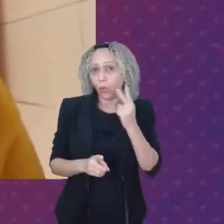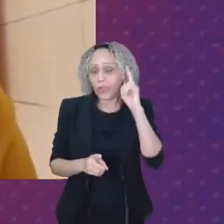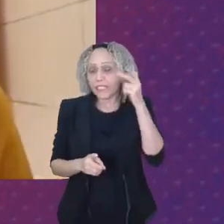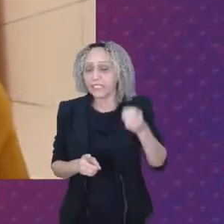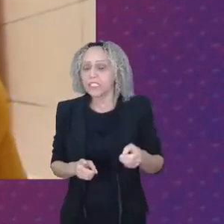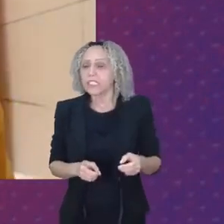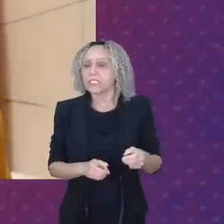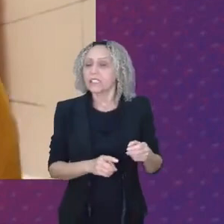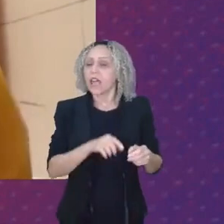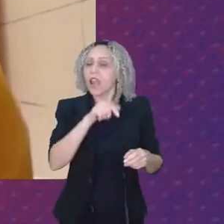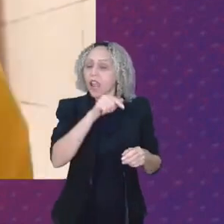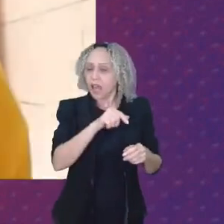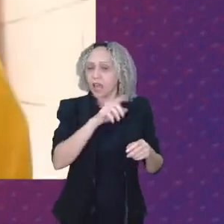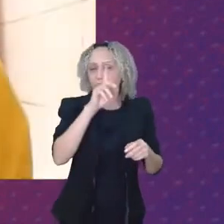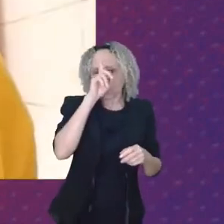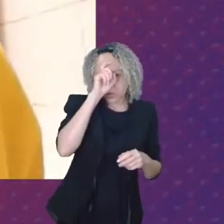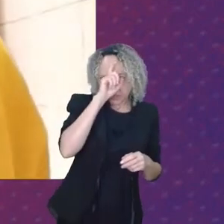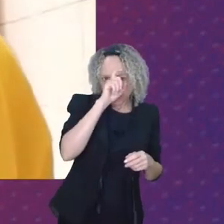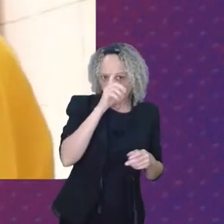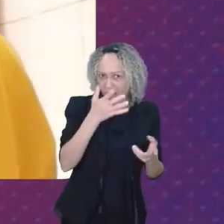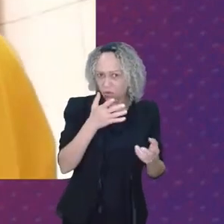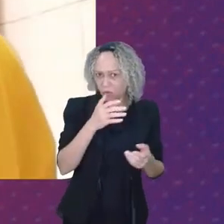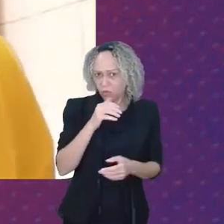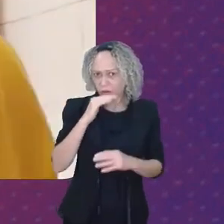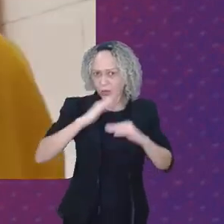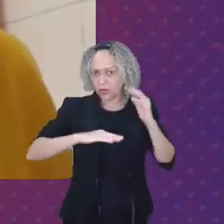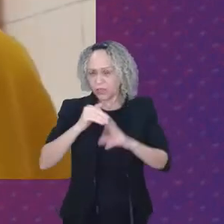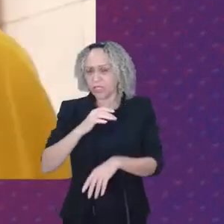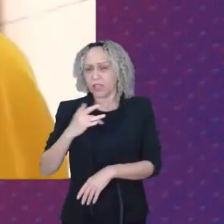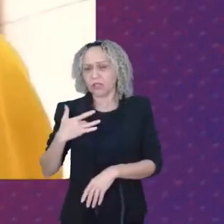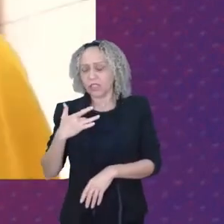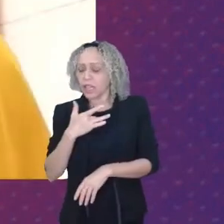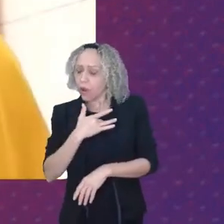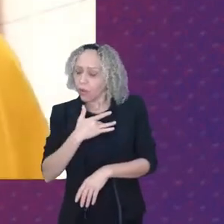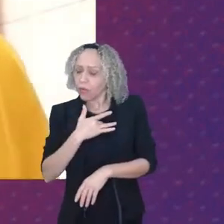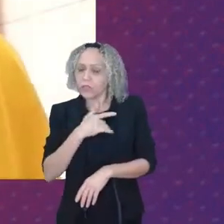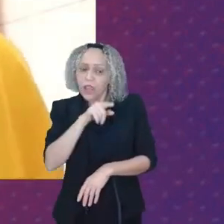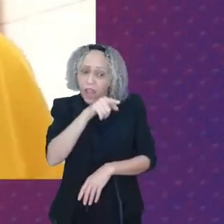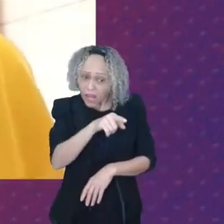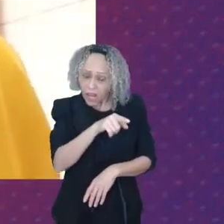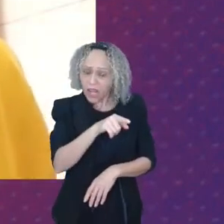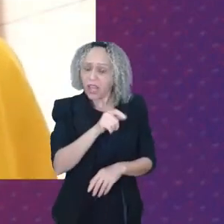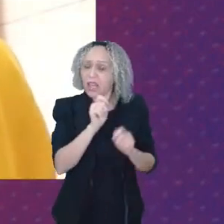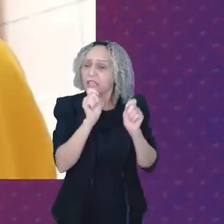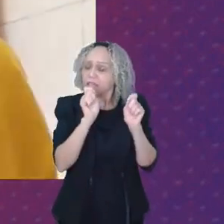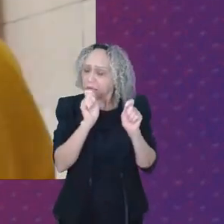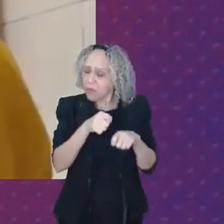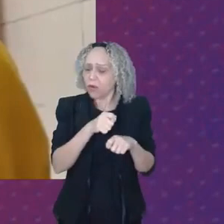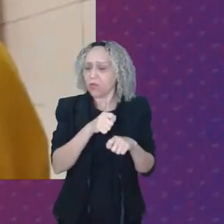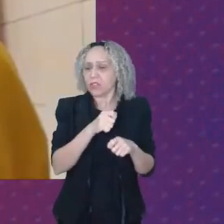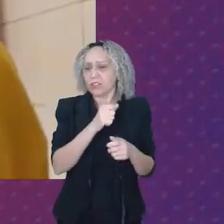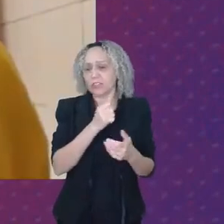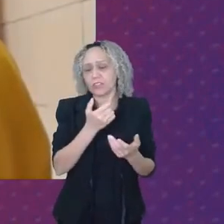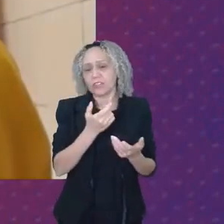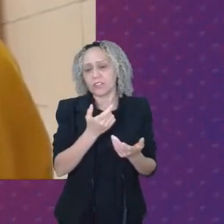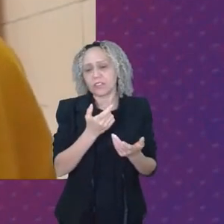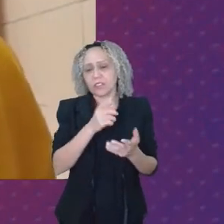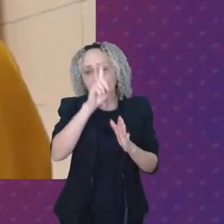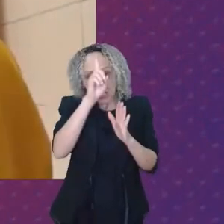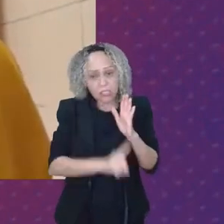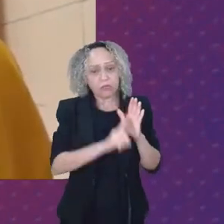é recolhido todos os direitos sociais, todos os encargos sociais. E para nós ficou apenas